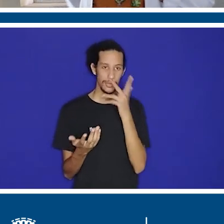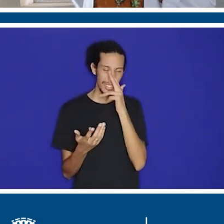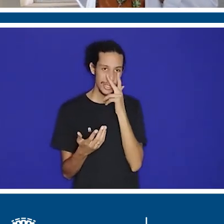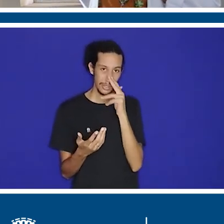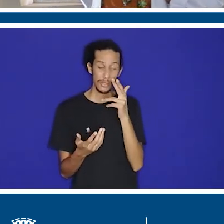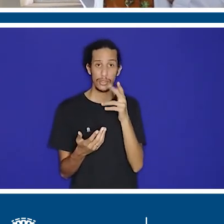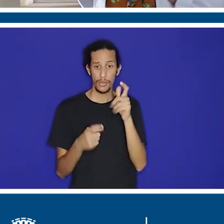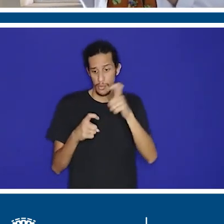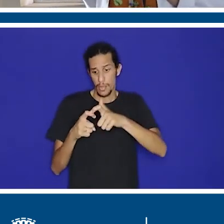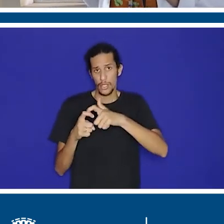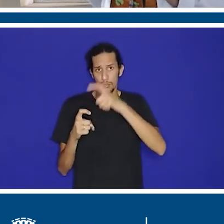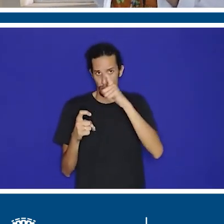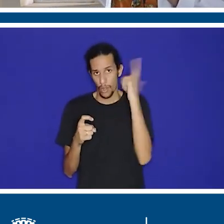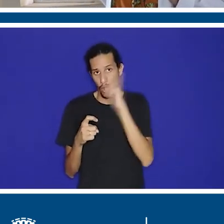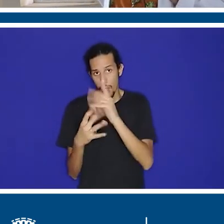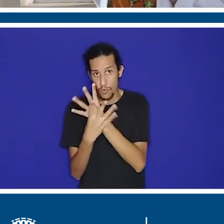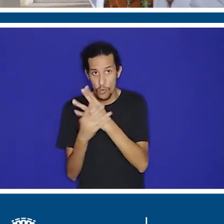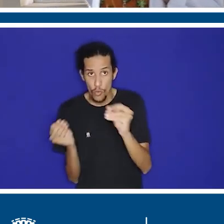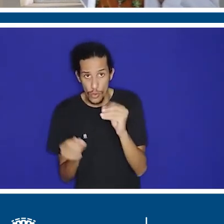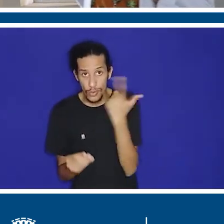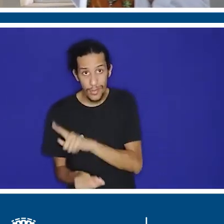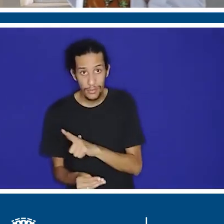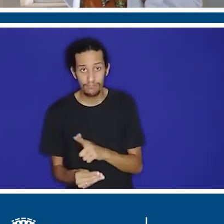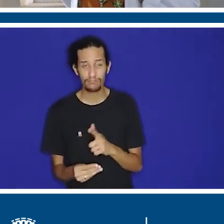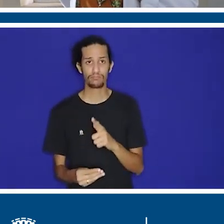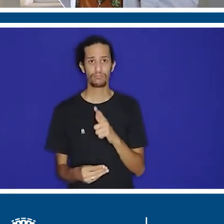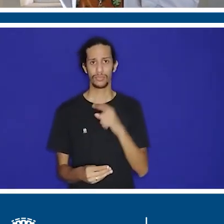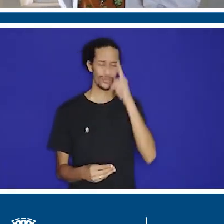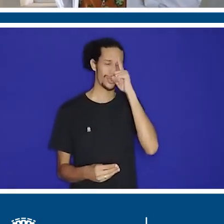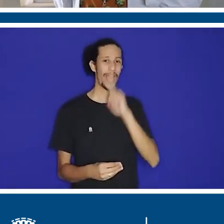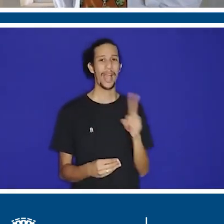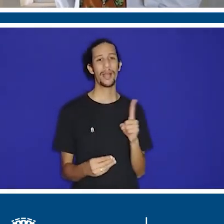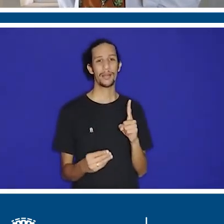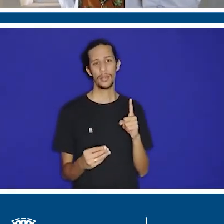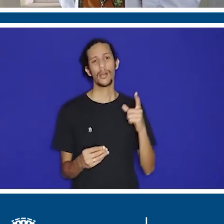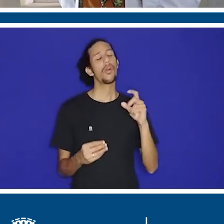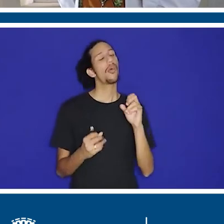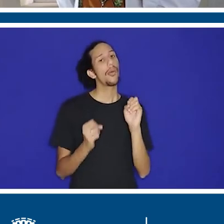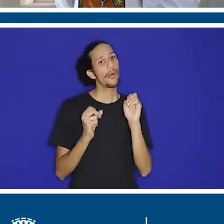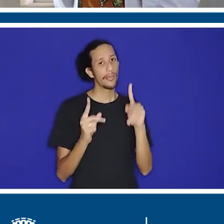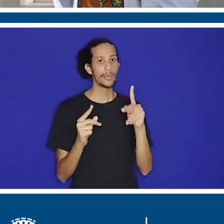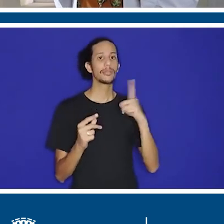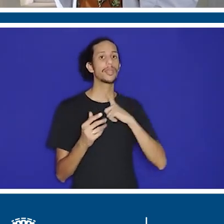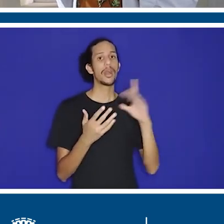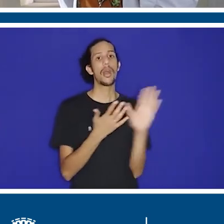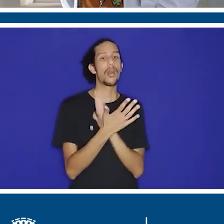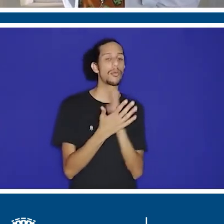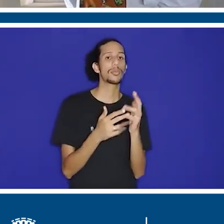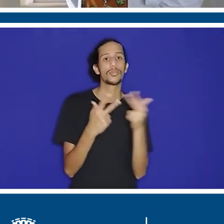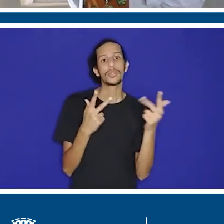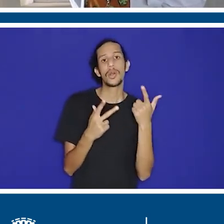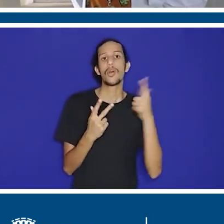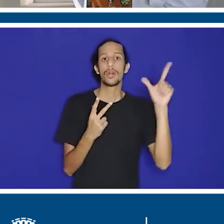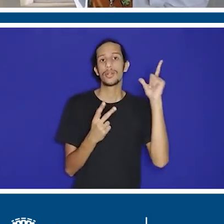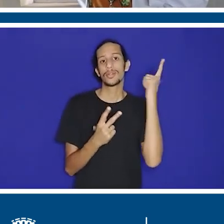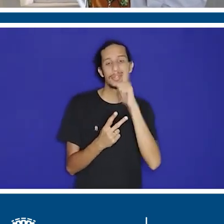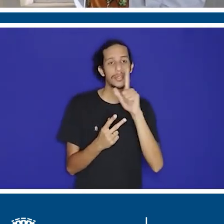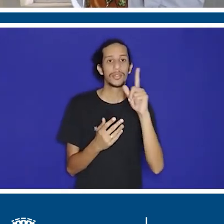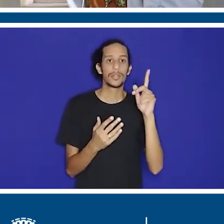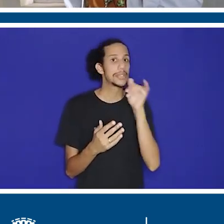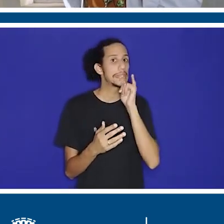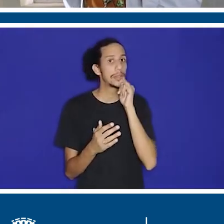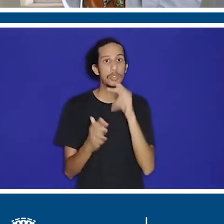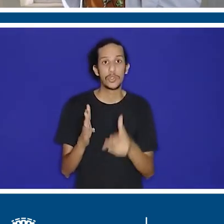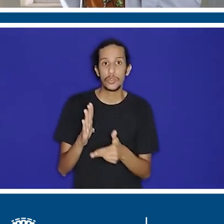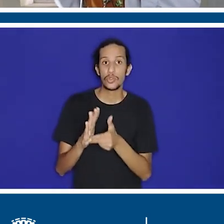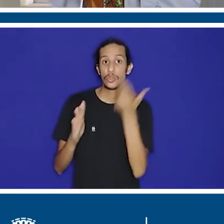infinito. O médico não sabe curar. Né? É claro que tem algumas questões pontuais que a gente vê,